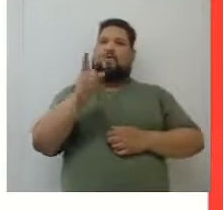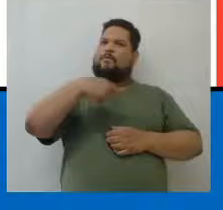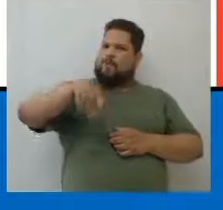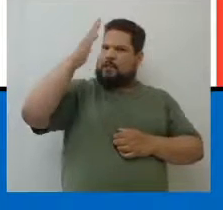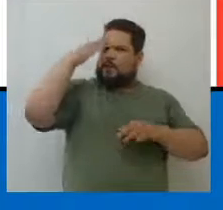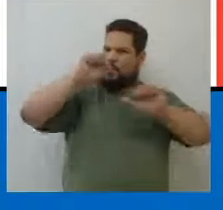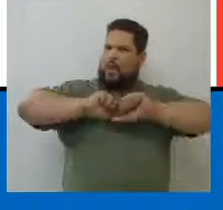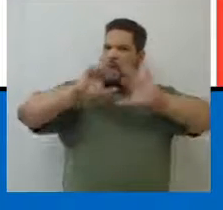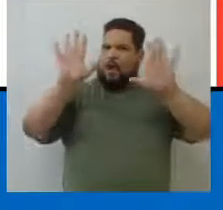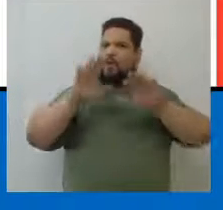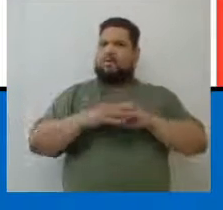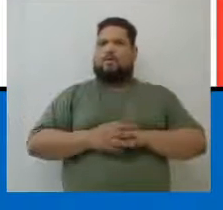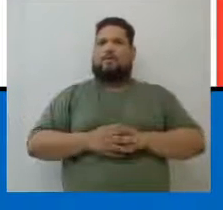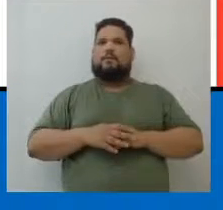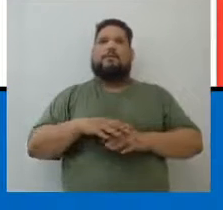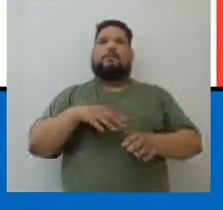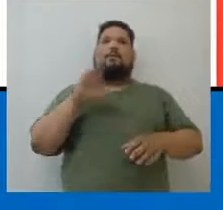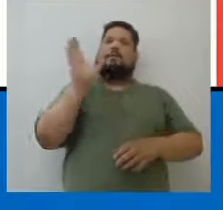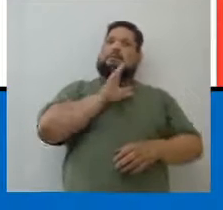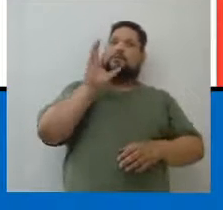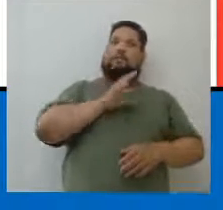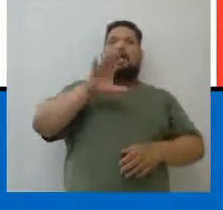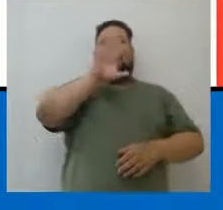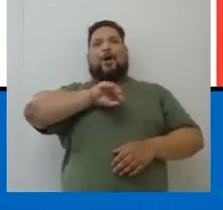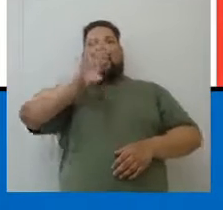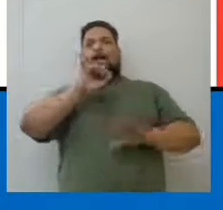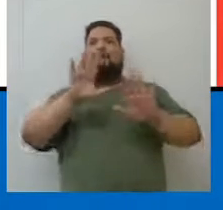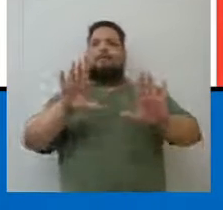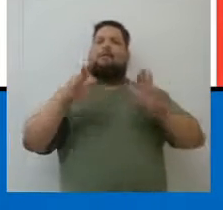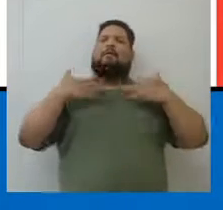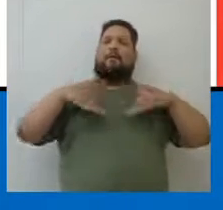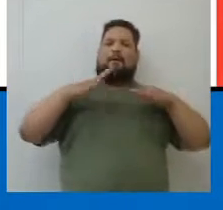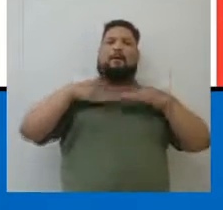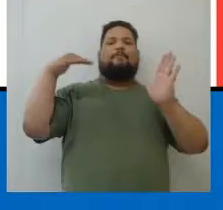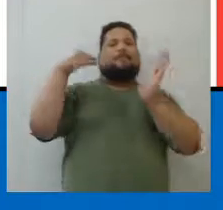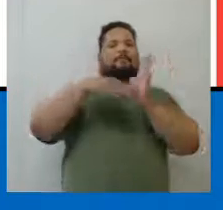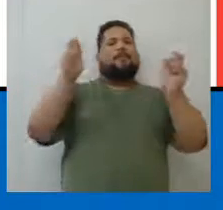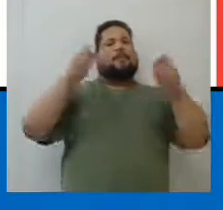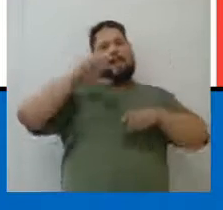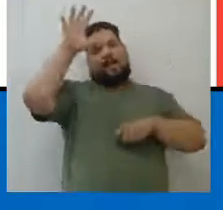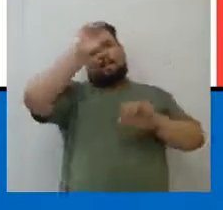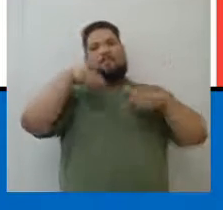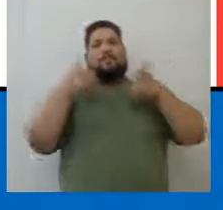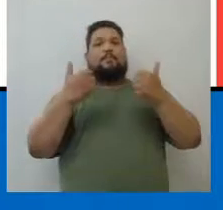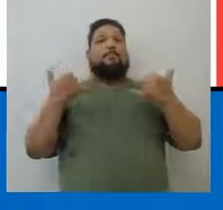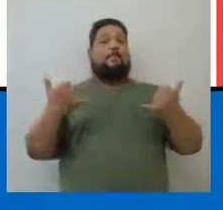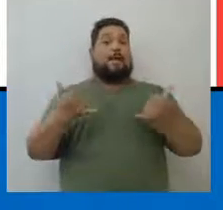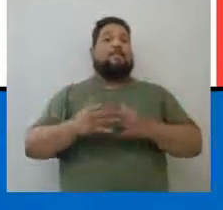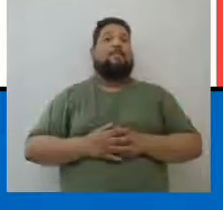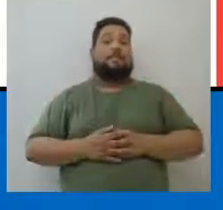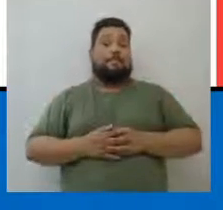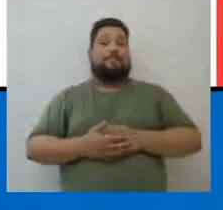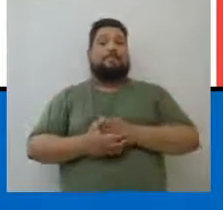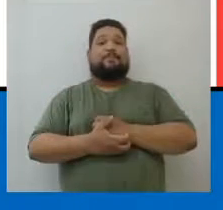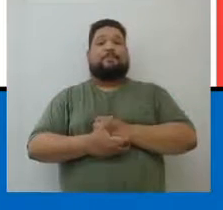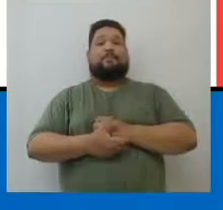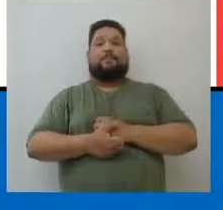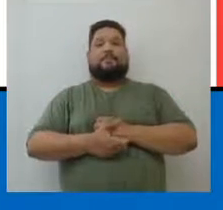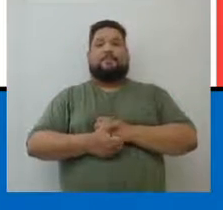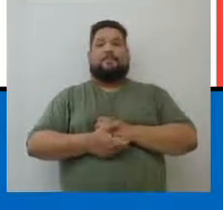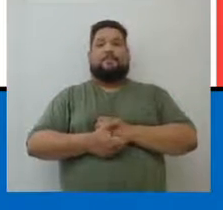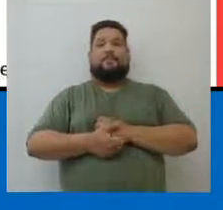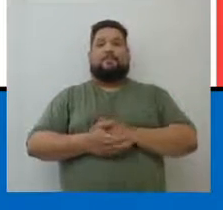estejam entendendo aí, tá? Desculpa aí que eu falo um pouquinho rápido, mas sempre funciona no final. Massa? Vamos lá, continuar. Gente,